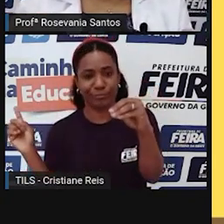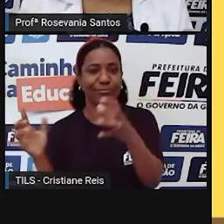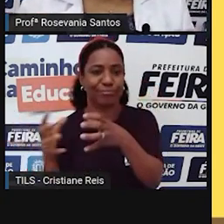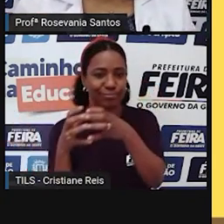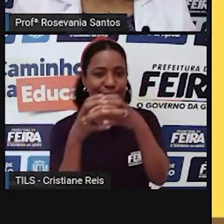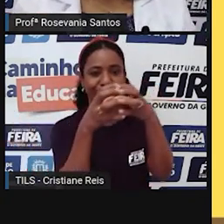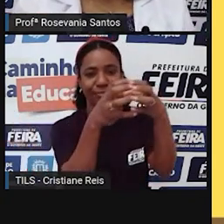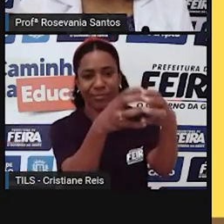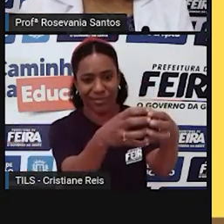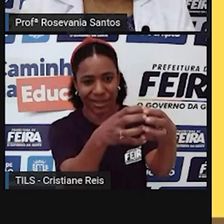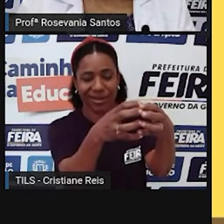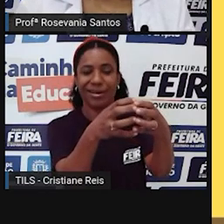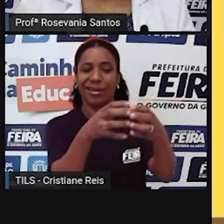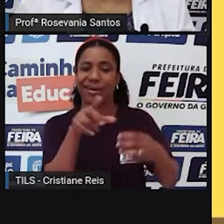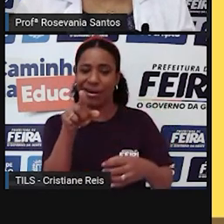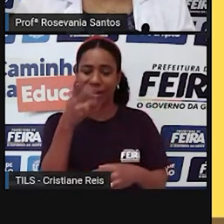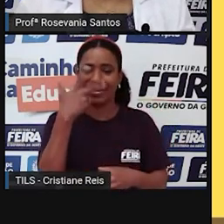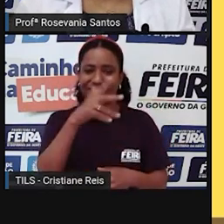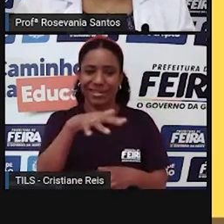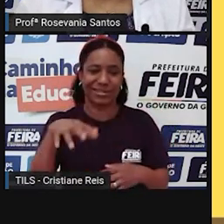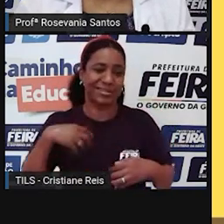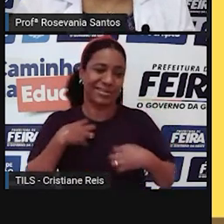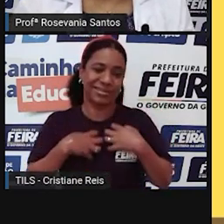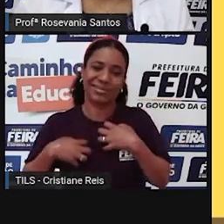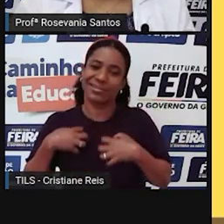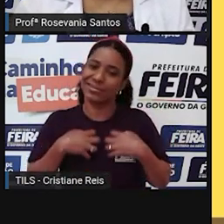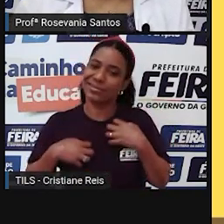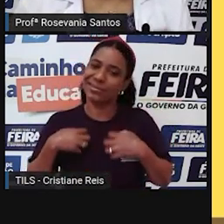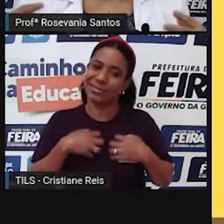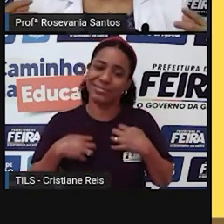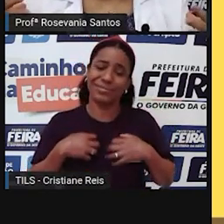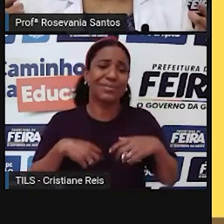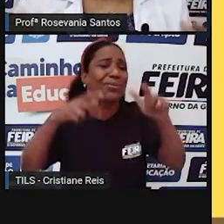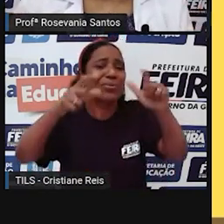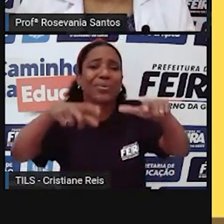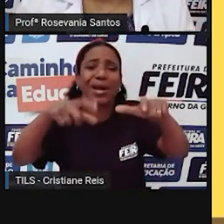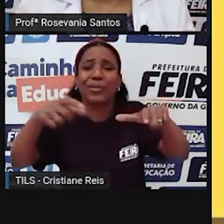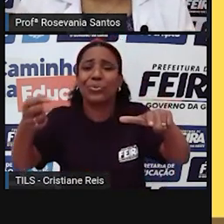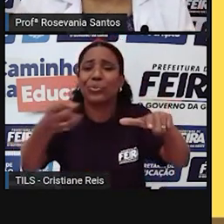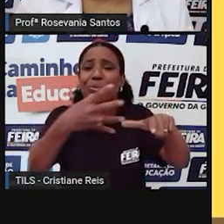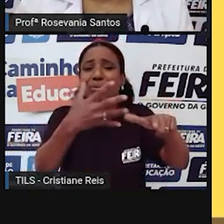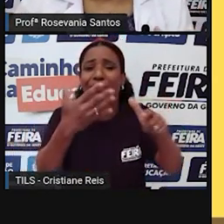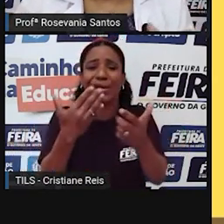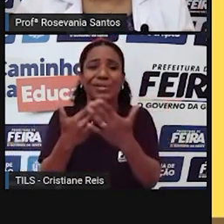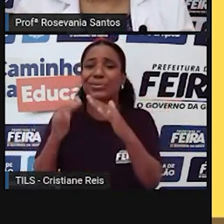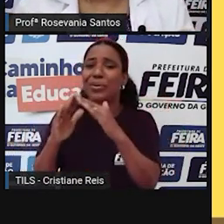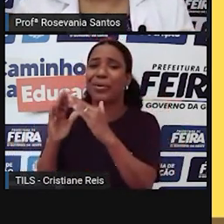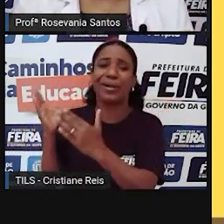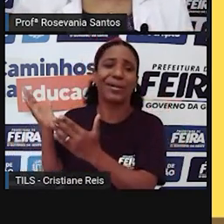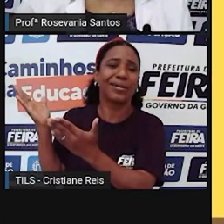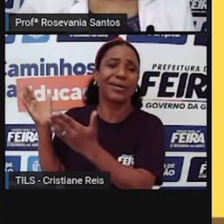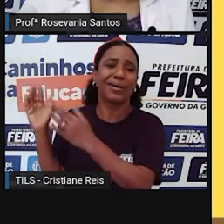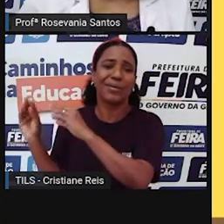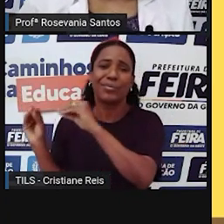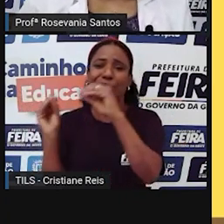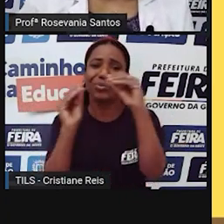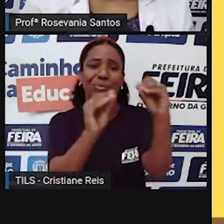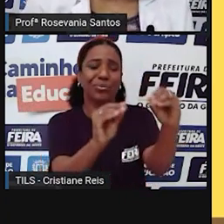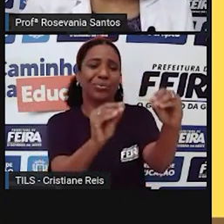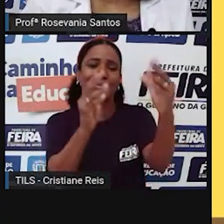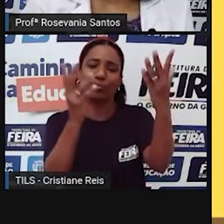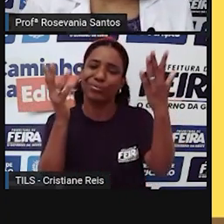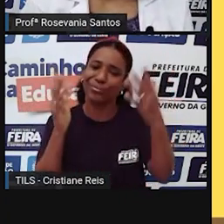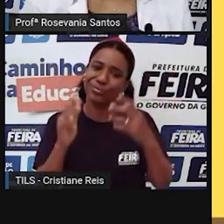assim, entendendo ali aquele novo espaço, conhecer novas pessoas, porque o lugar também